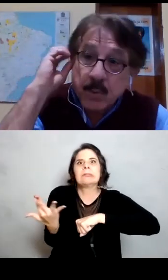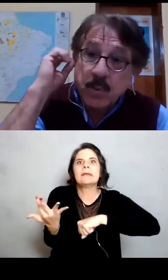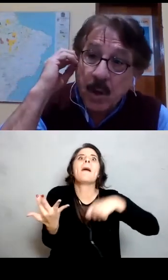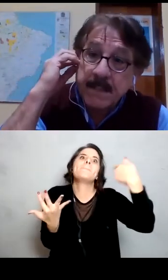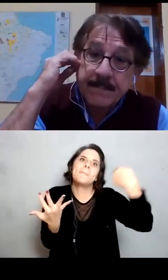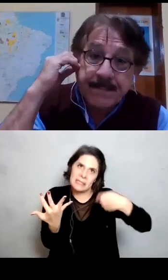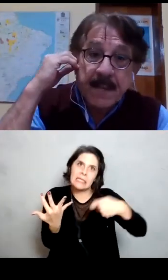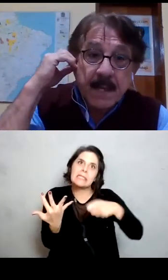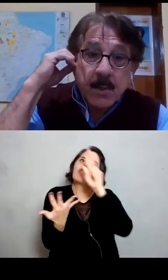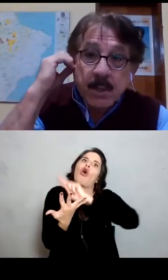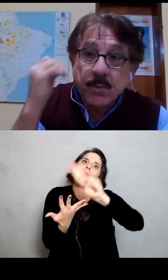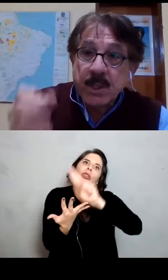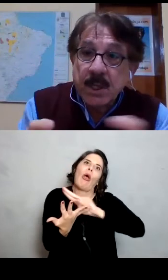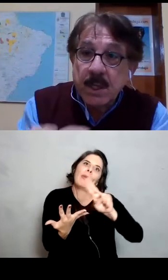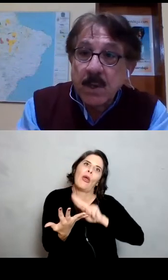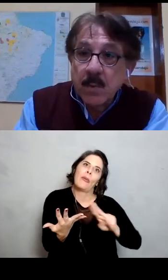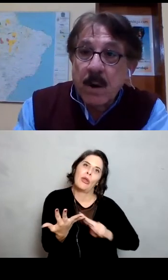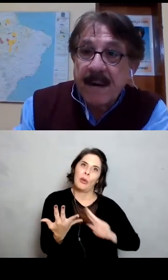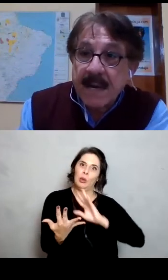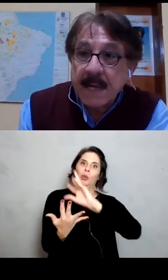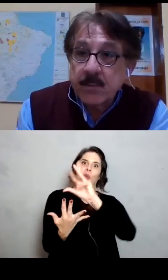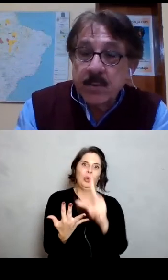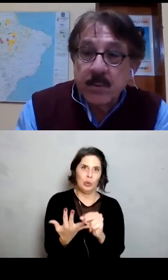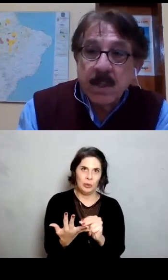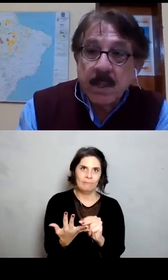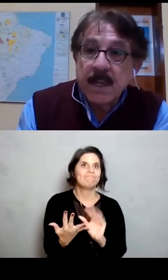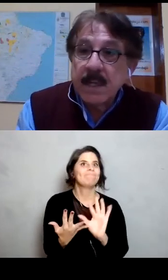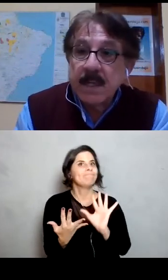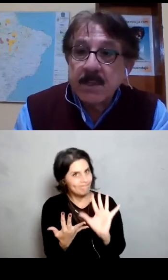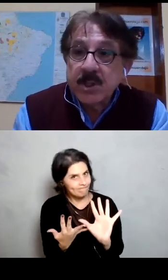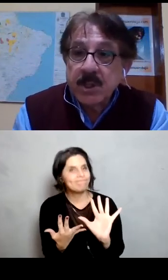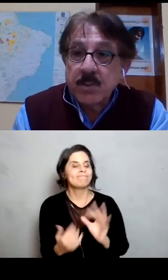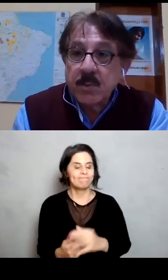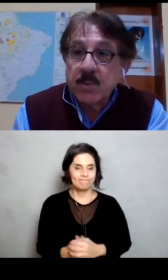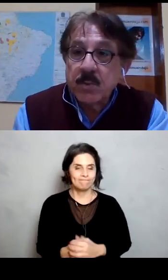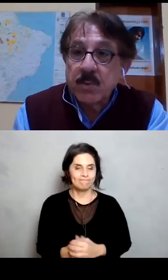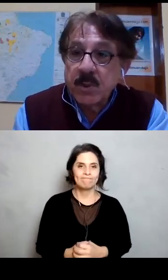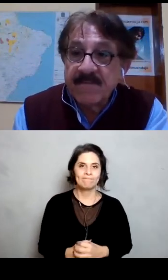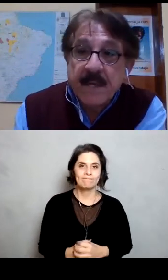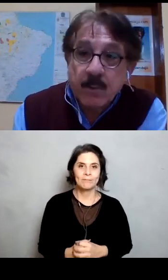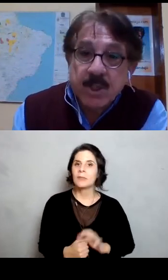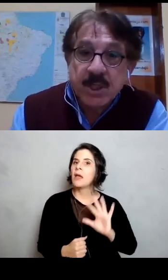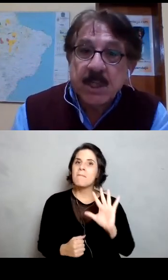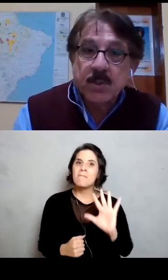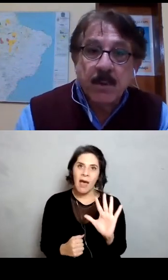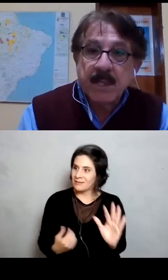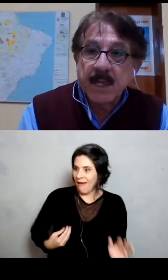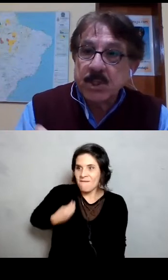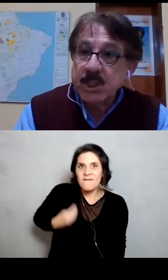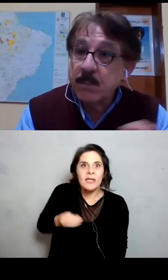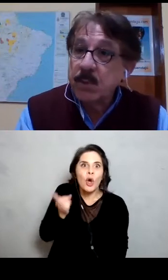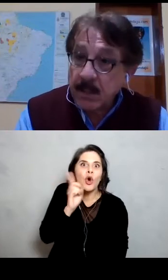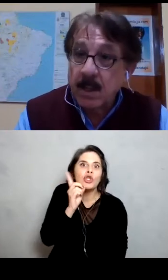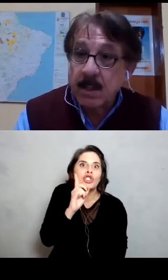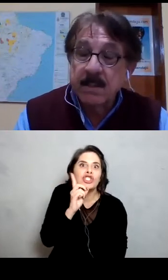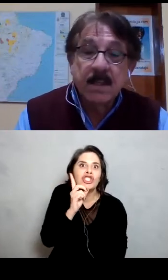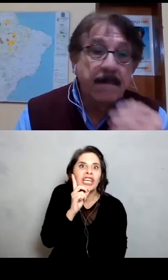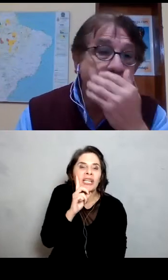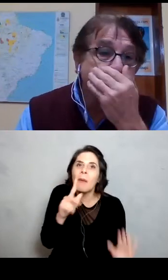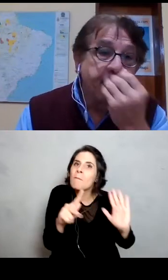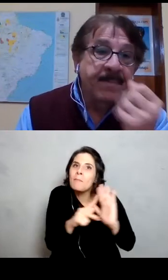deve ter muito nome, enquanto que o aparato da vida cotidiana de uma comunidade indígena é muito